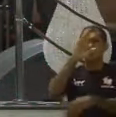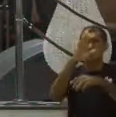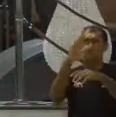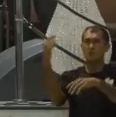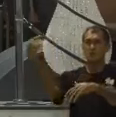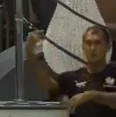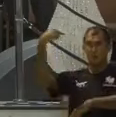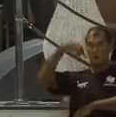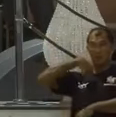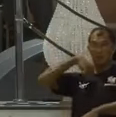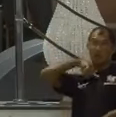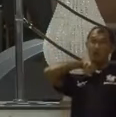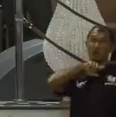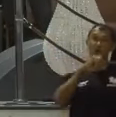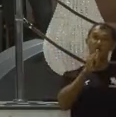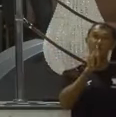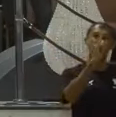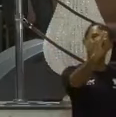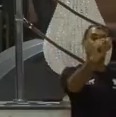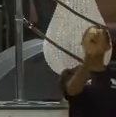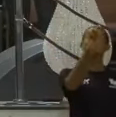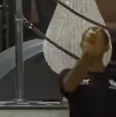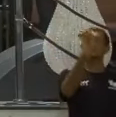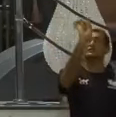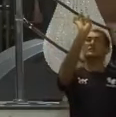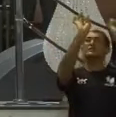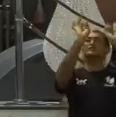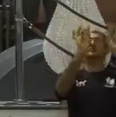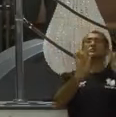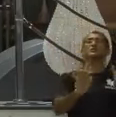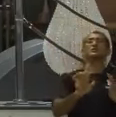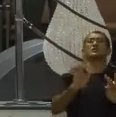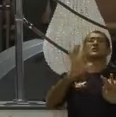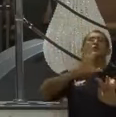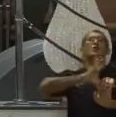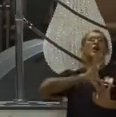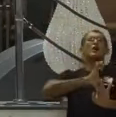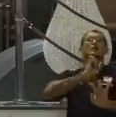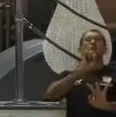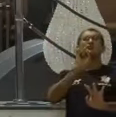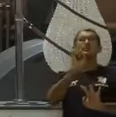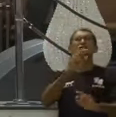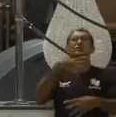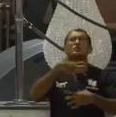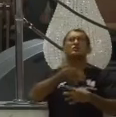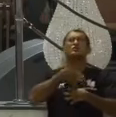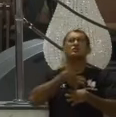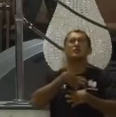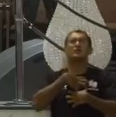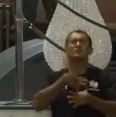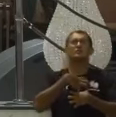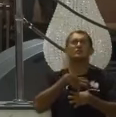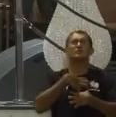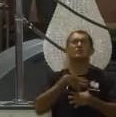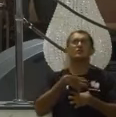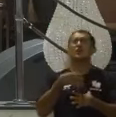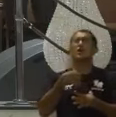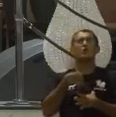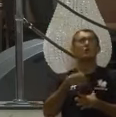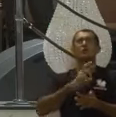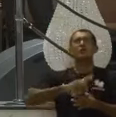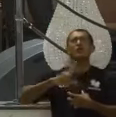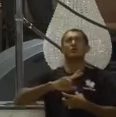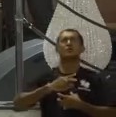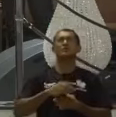dizer: você é especial para mim, eu te amo do jeito que você é, eu não desisto de